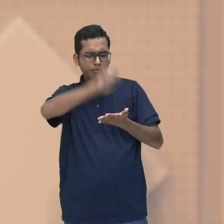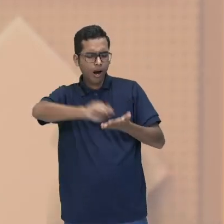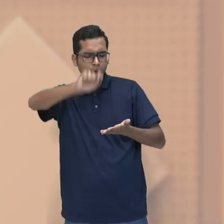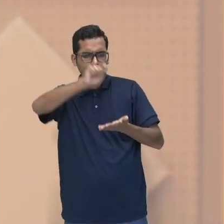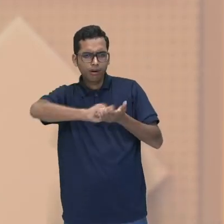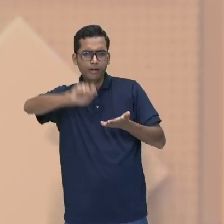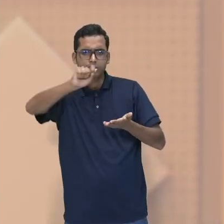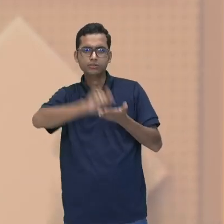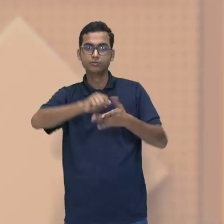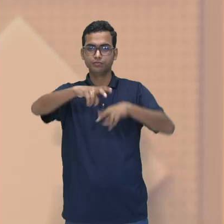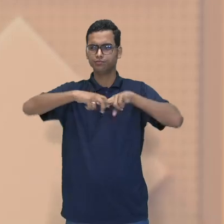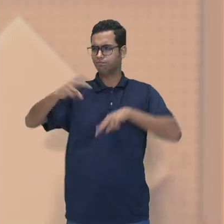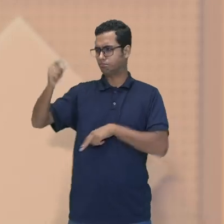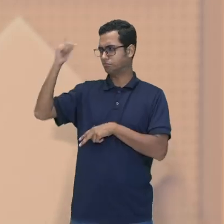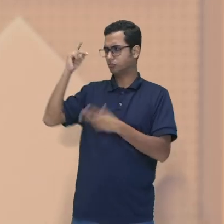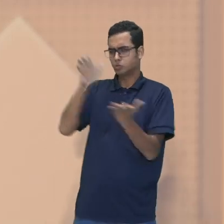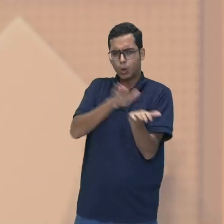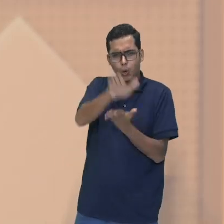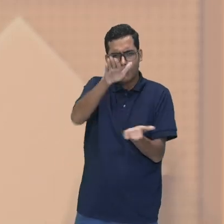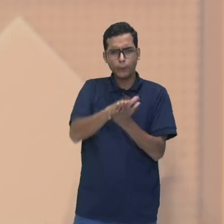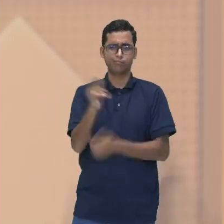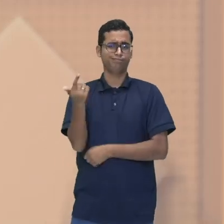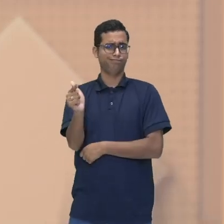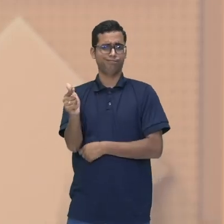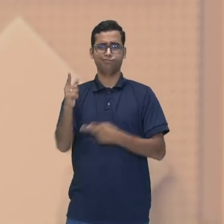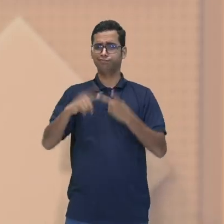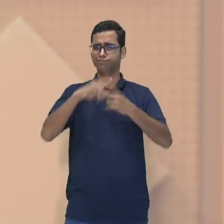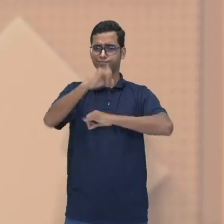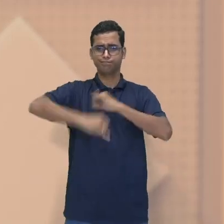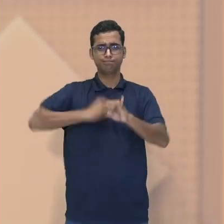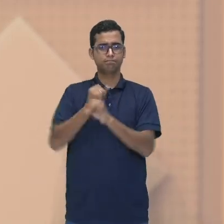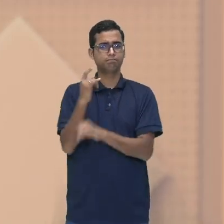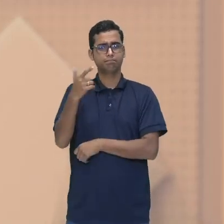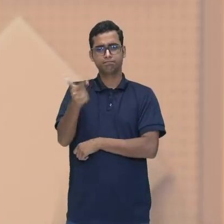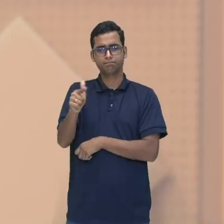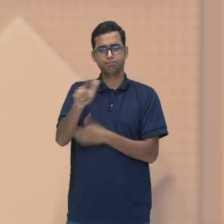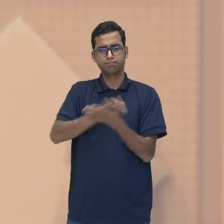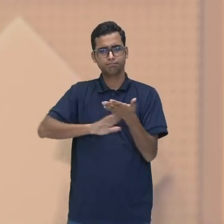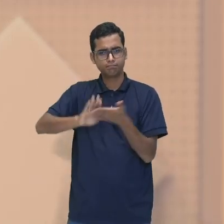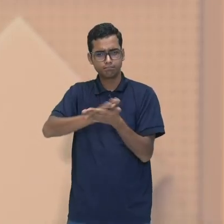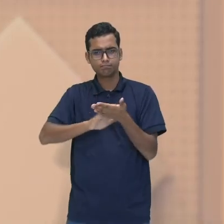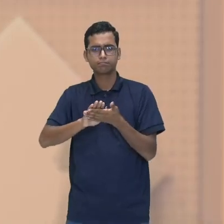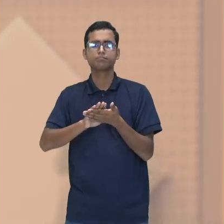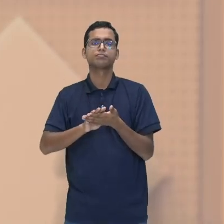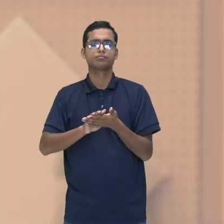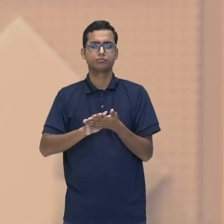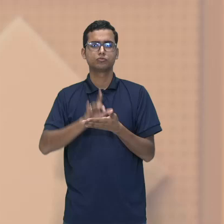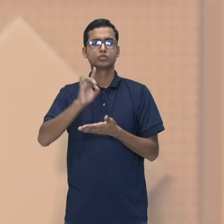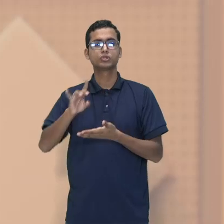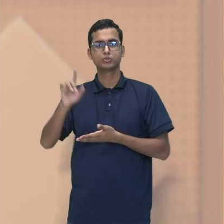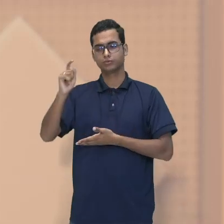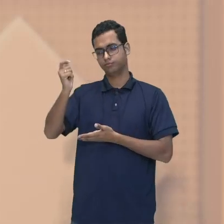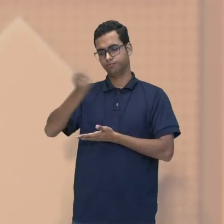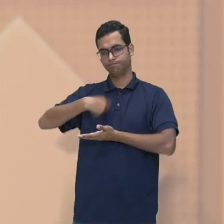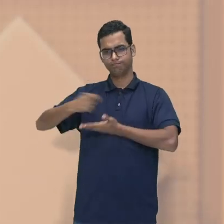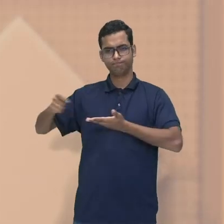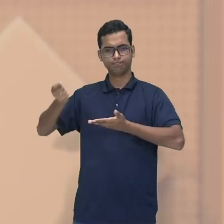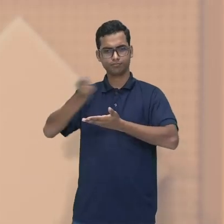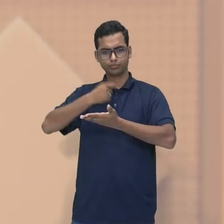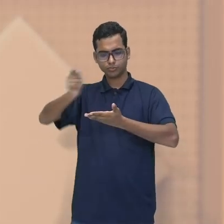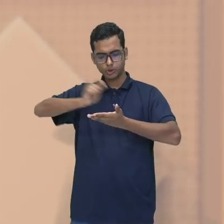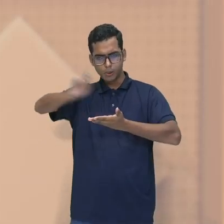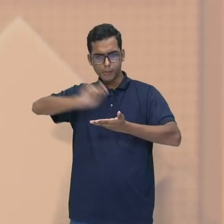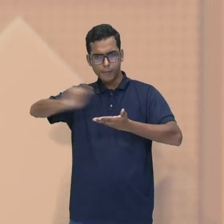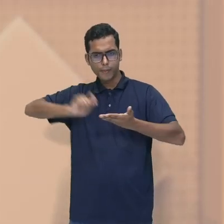tinha impressora, não havia internet, não havia meios de escrita, né, a não ser se fosse copiado.